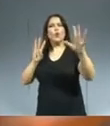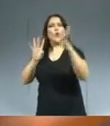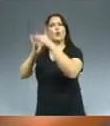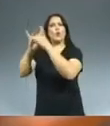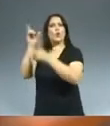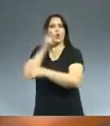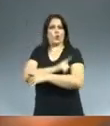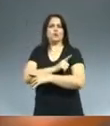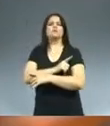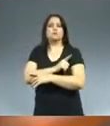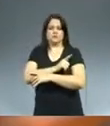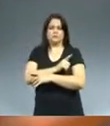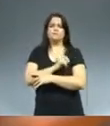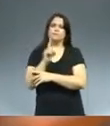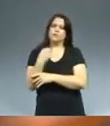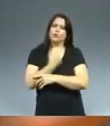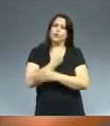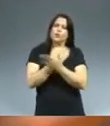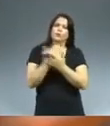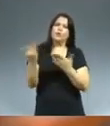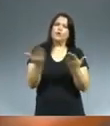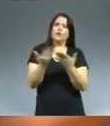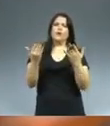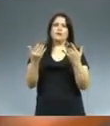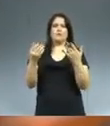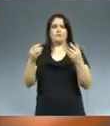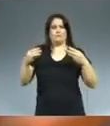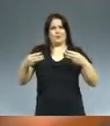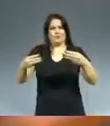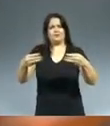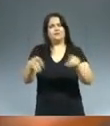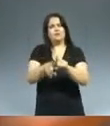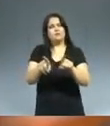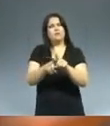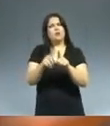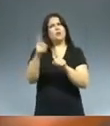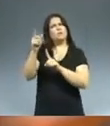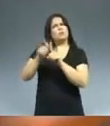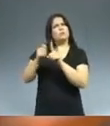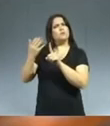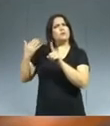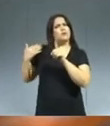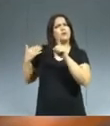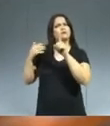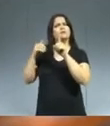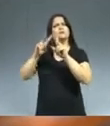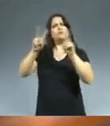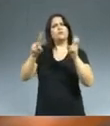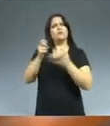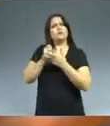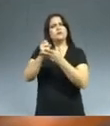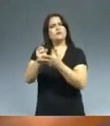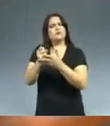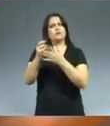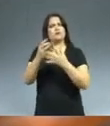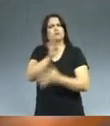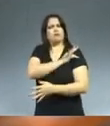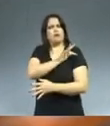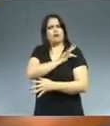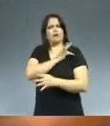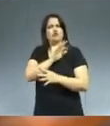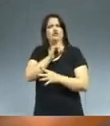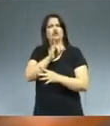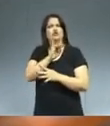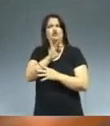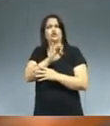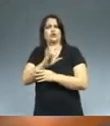país nós lançamos inclusive no ministério também a questão de um mês atrás um programa de assistência técnica digital a